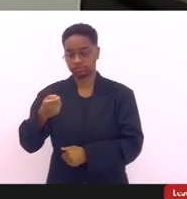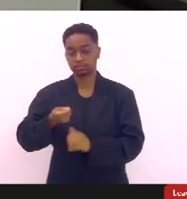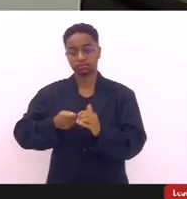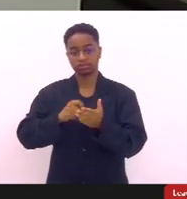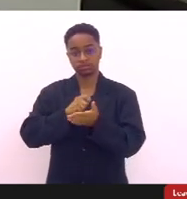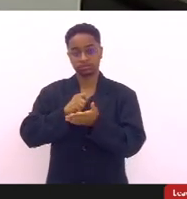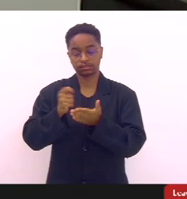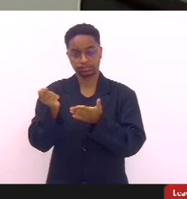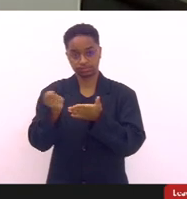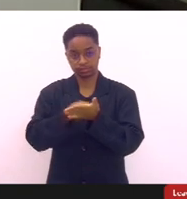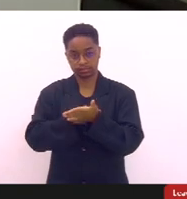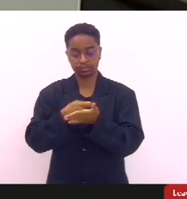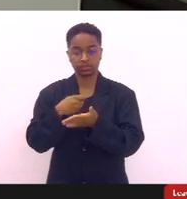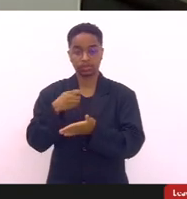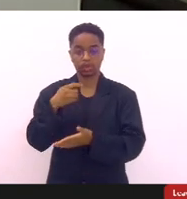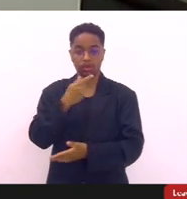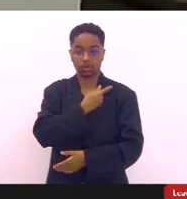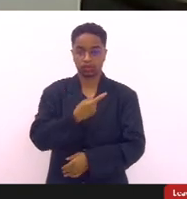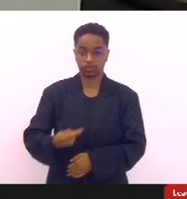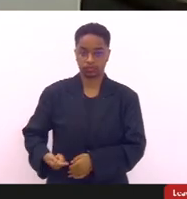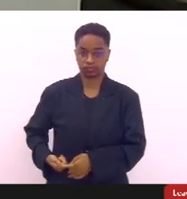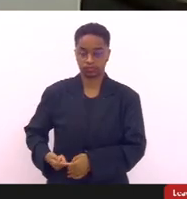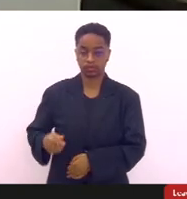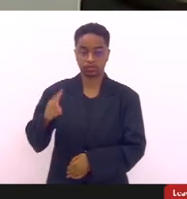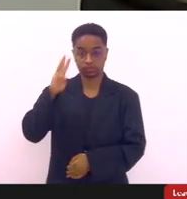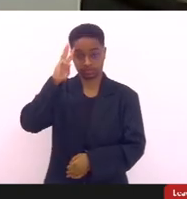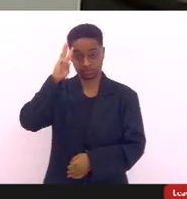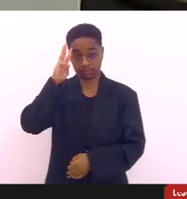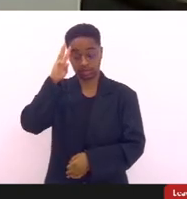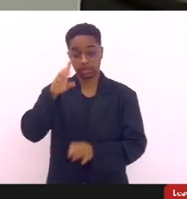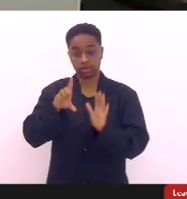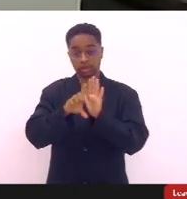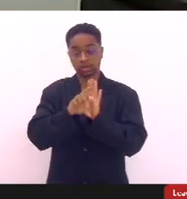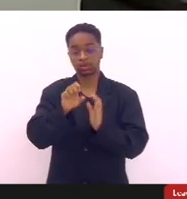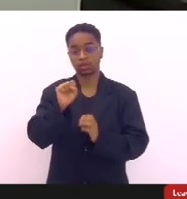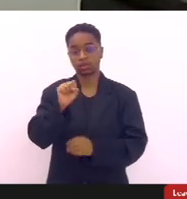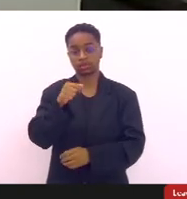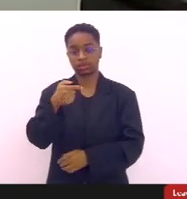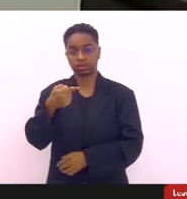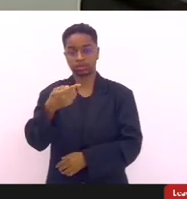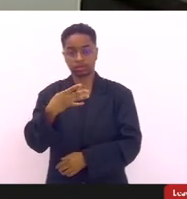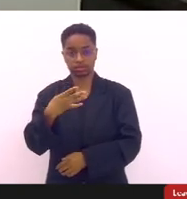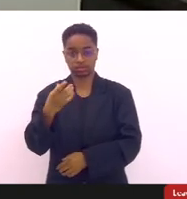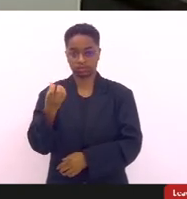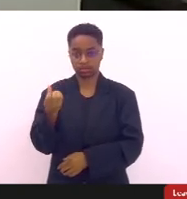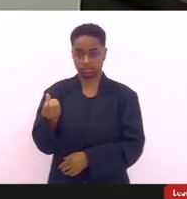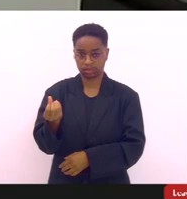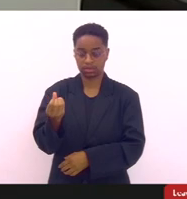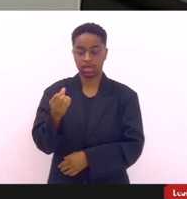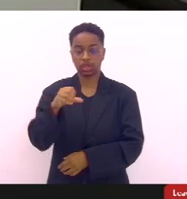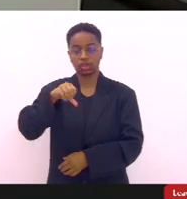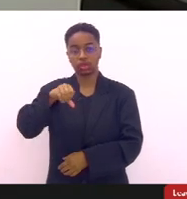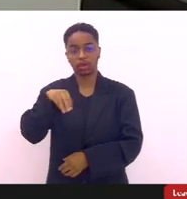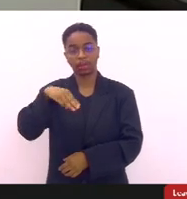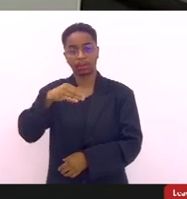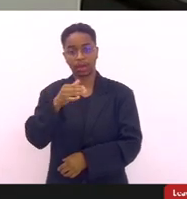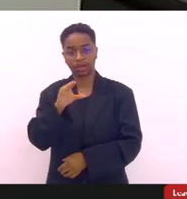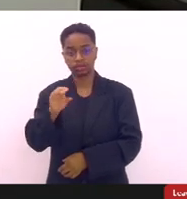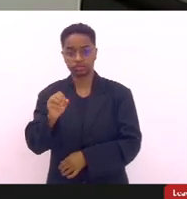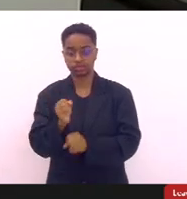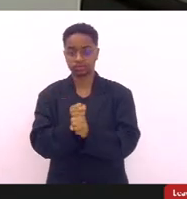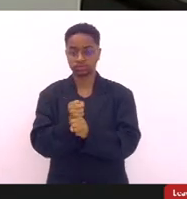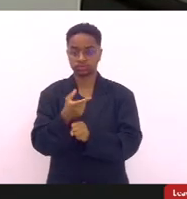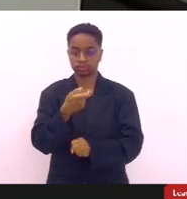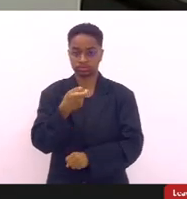pelo governador Wilson Witzel, que é a Lei 8746, de 9 de março de 2020, e essa